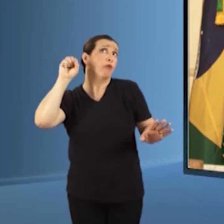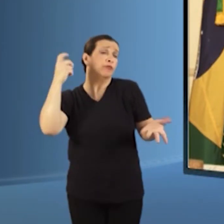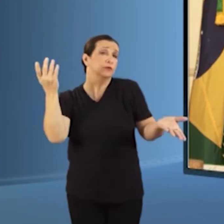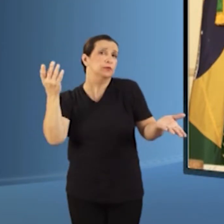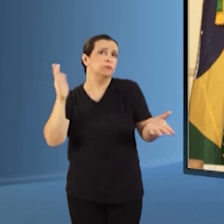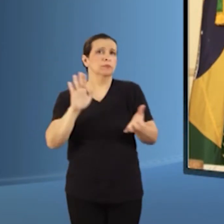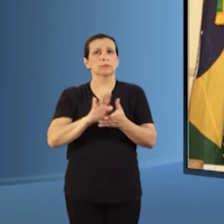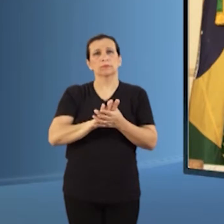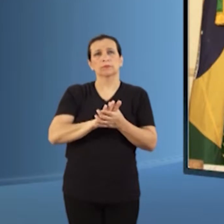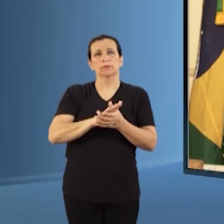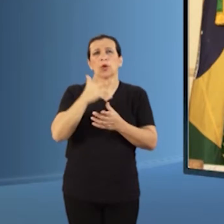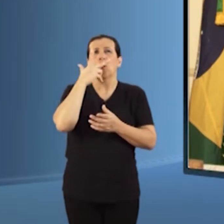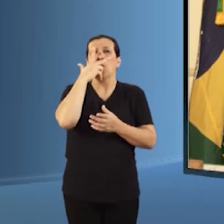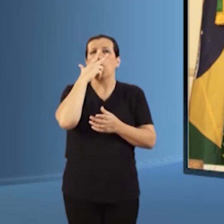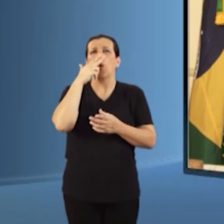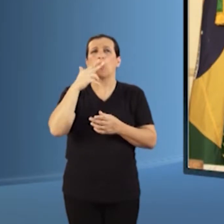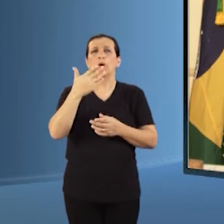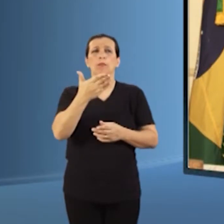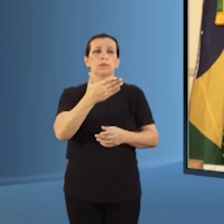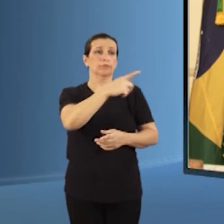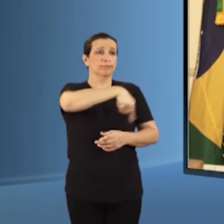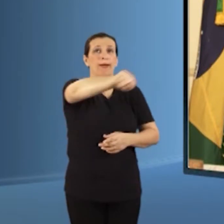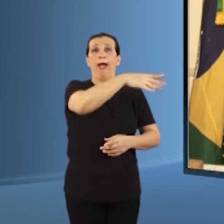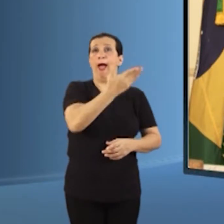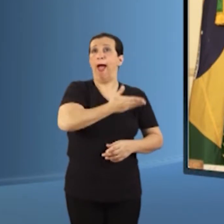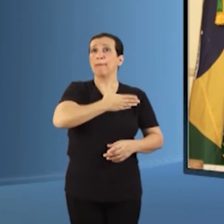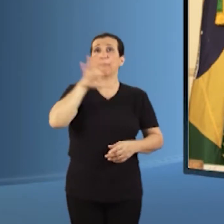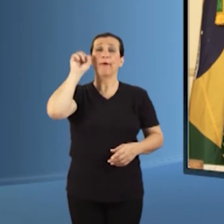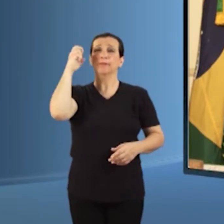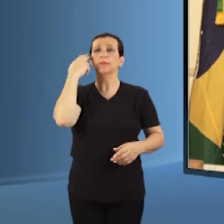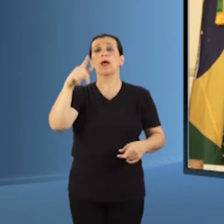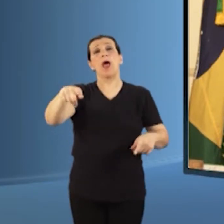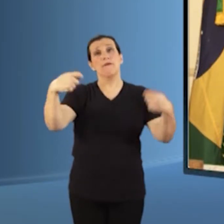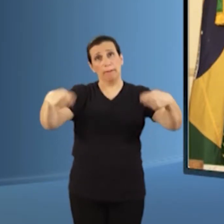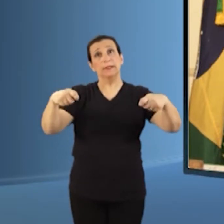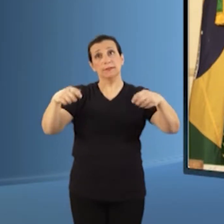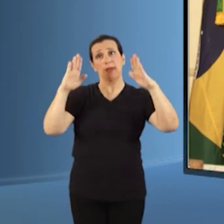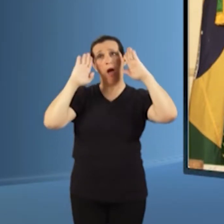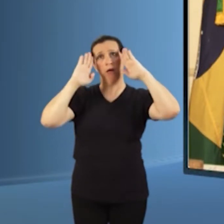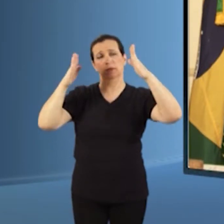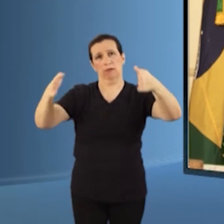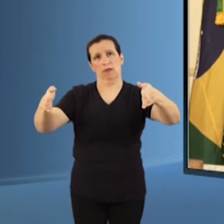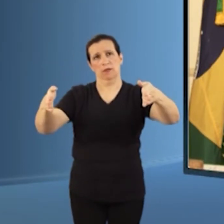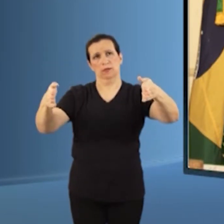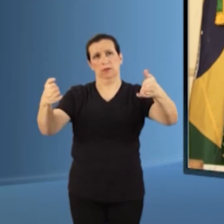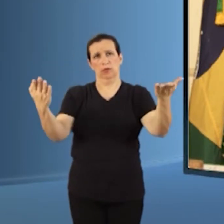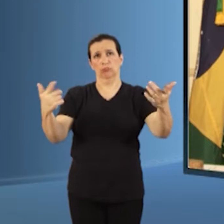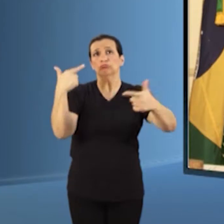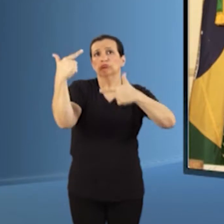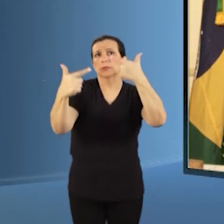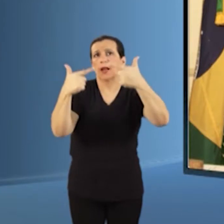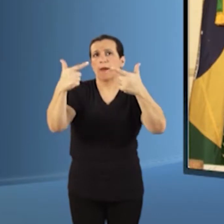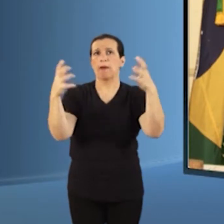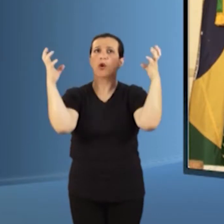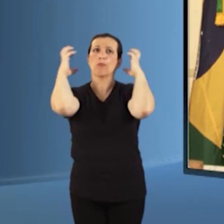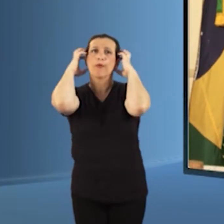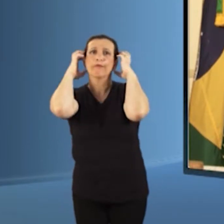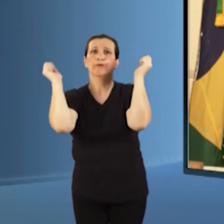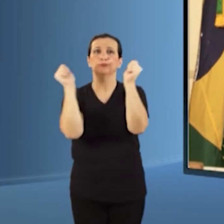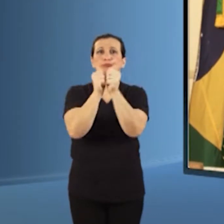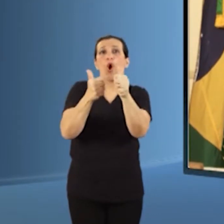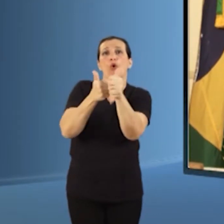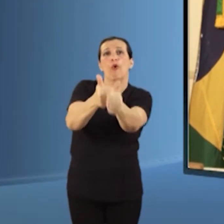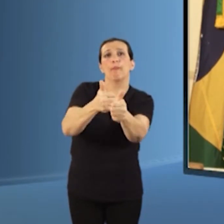digamos, ouvindo, né, assim, como os seus colegas ouvintes dentro de uma escola, ela vai precisar de uma atenção, de